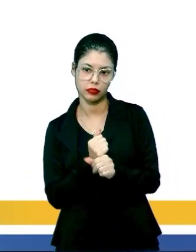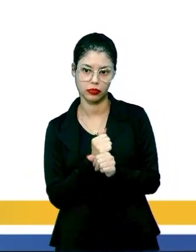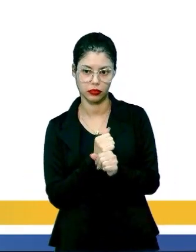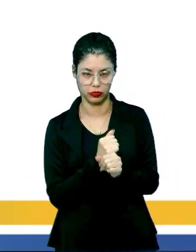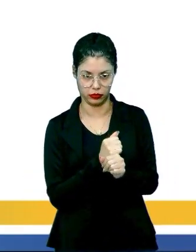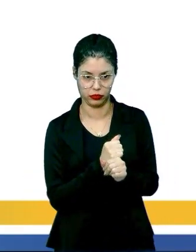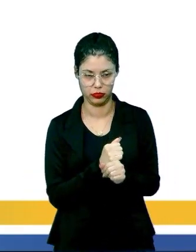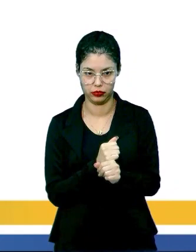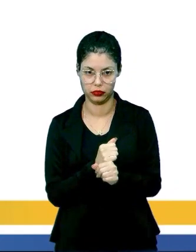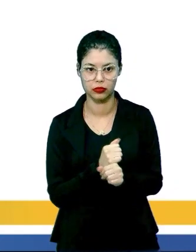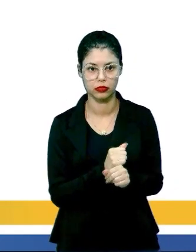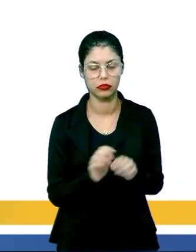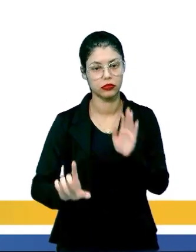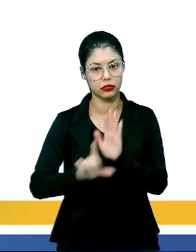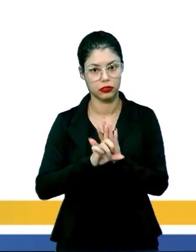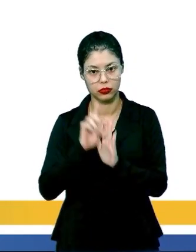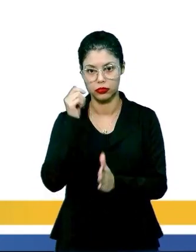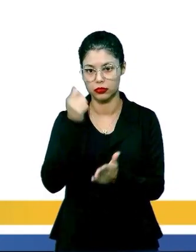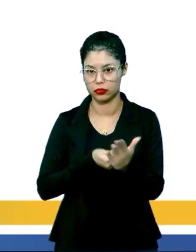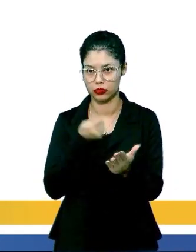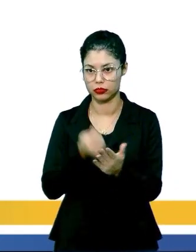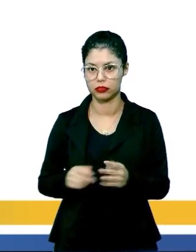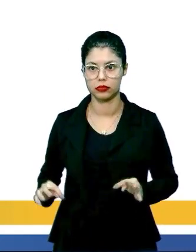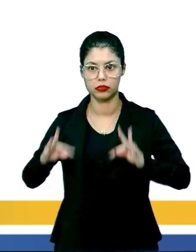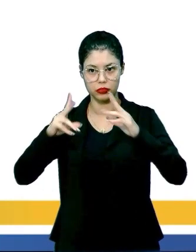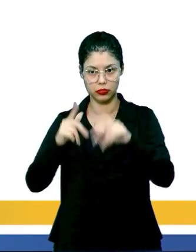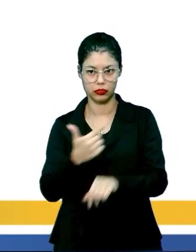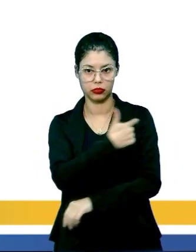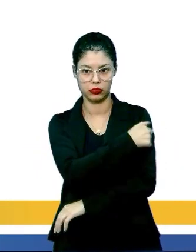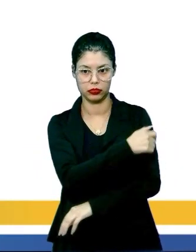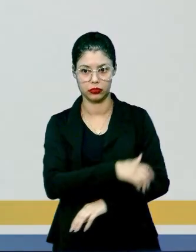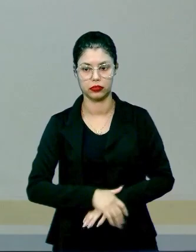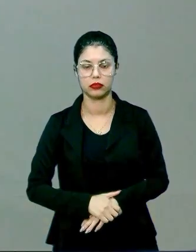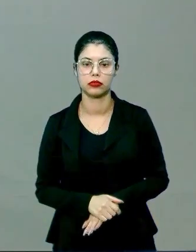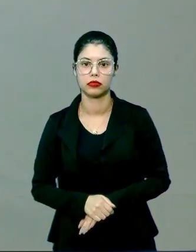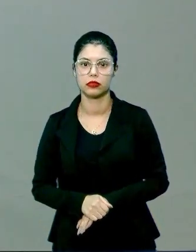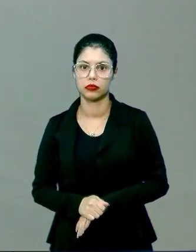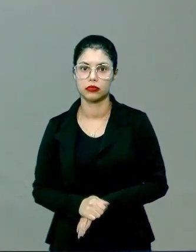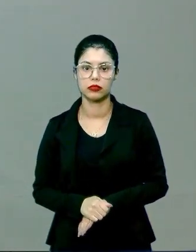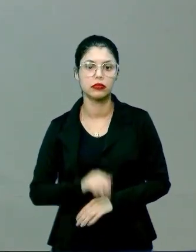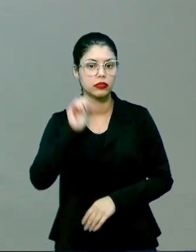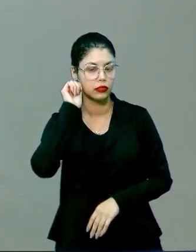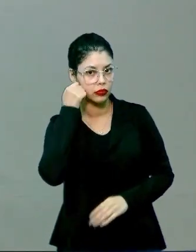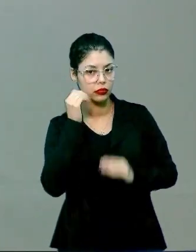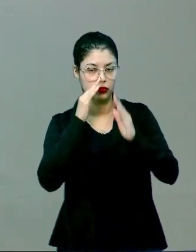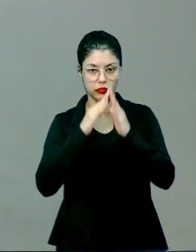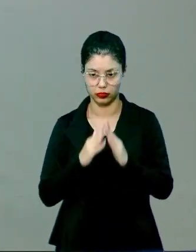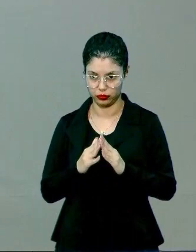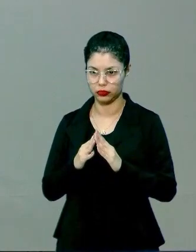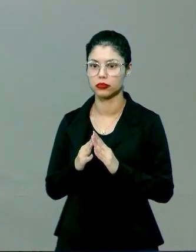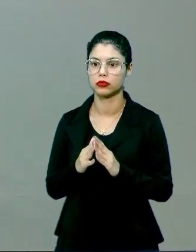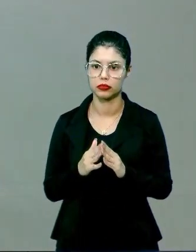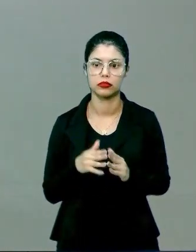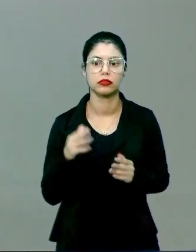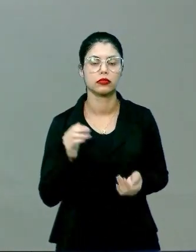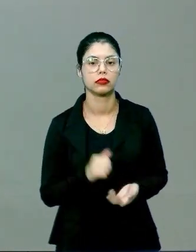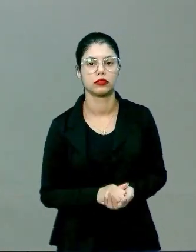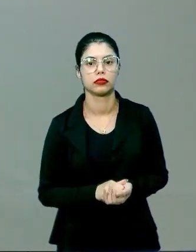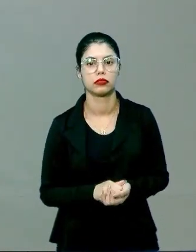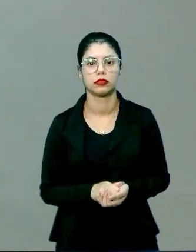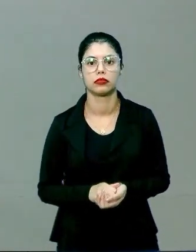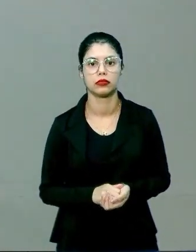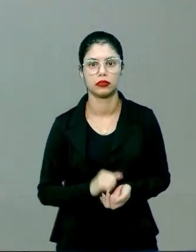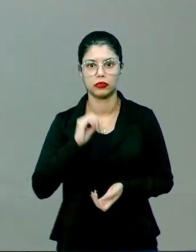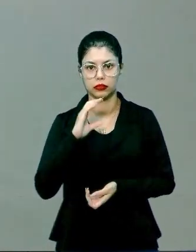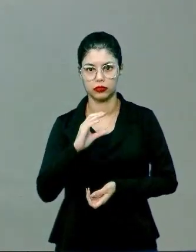né, a essa lei que obrigava todos a se vacinarem. E os negros que moravam, principalmente os negros que moravam